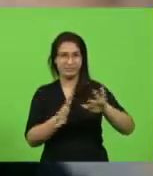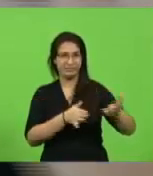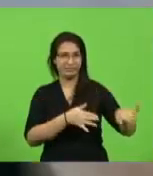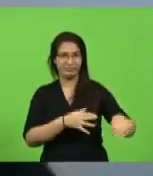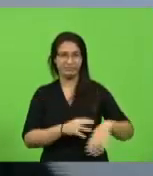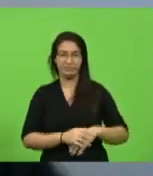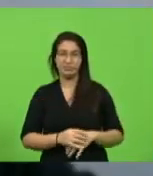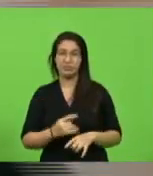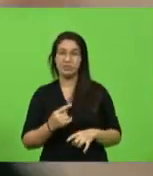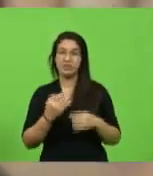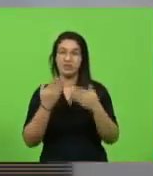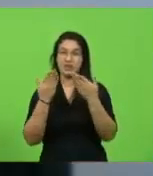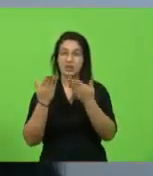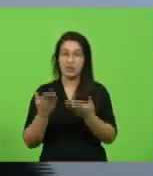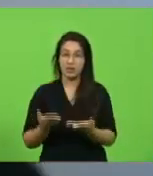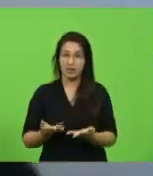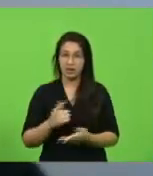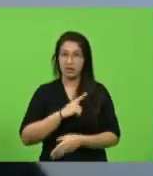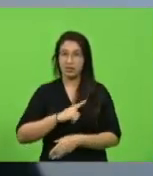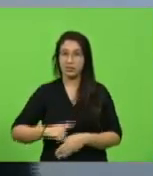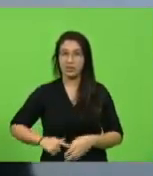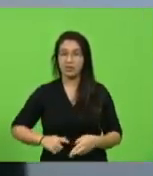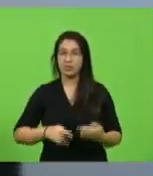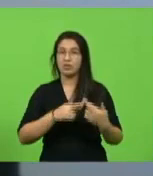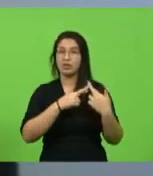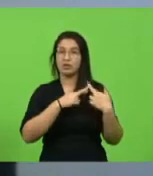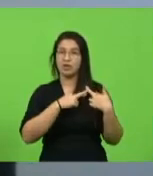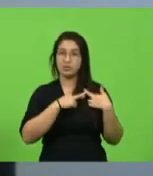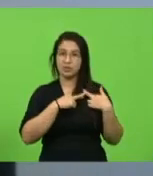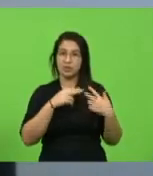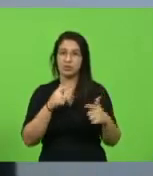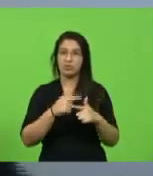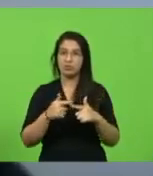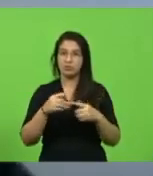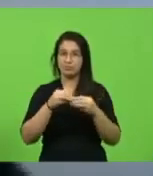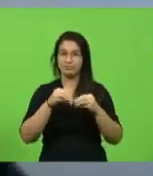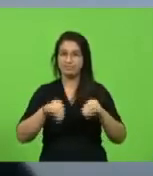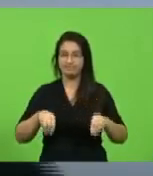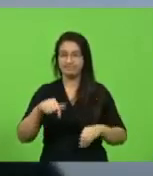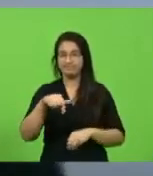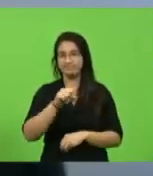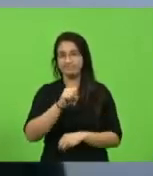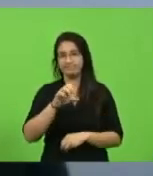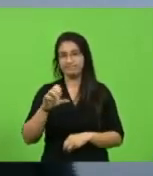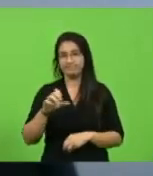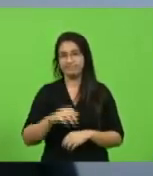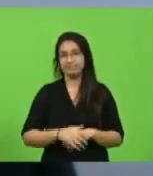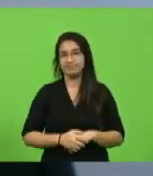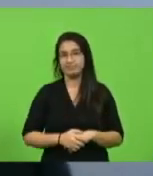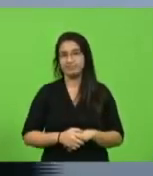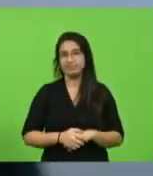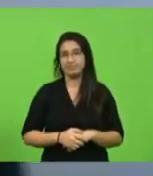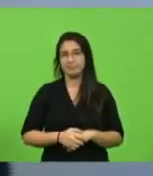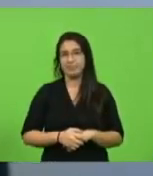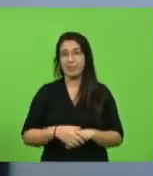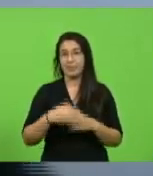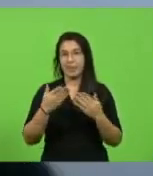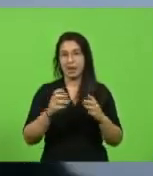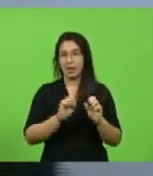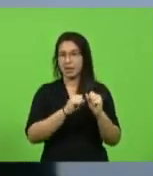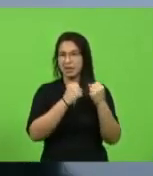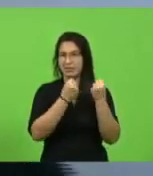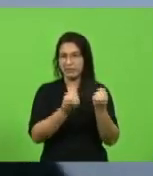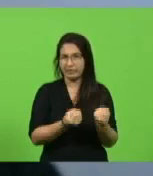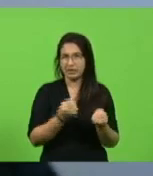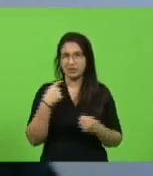o governador responsável pela tragédia catarinense. Mesmo na míope visão da defesa, que não tem